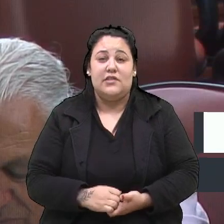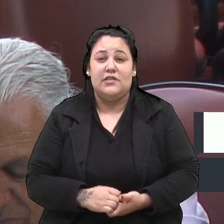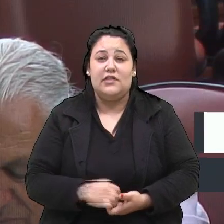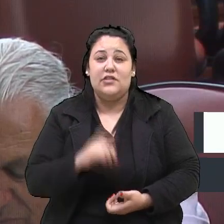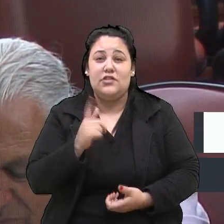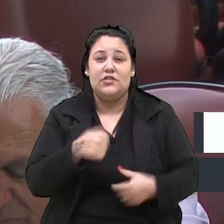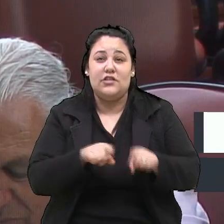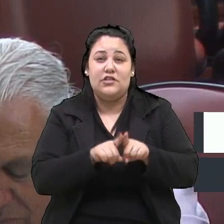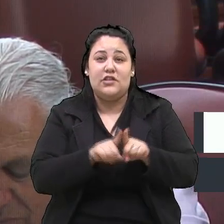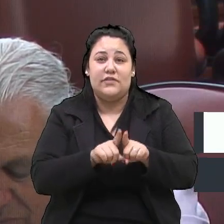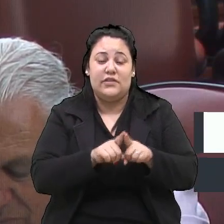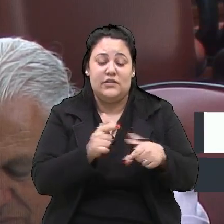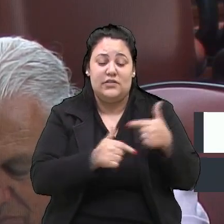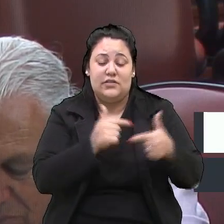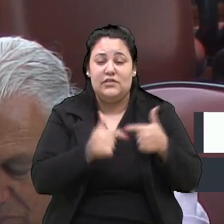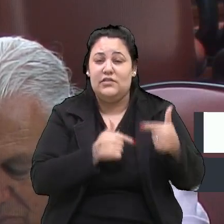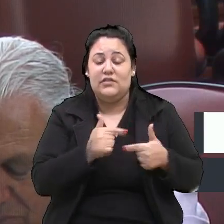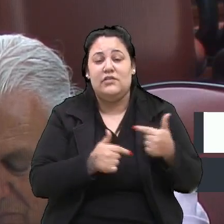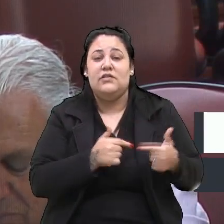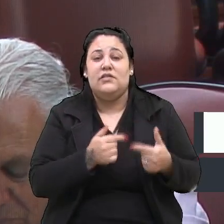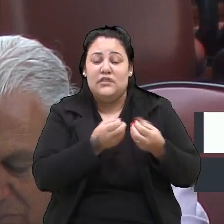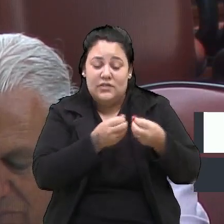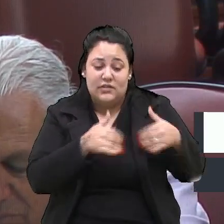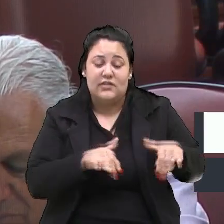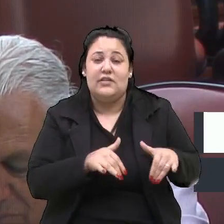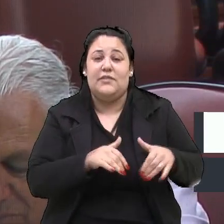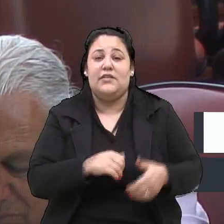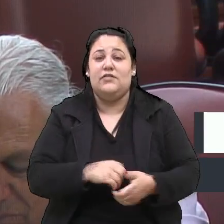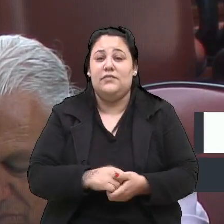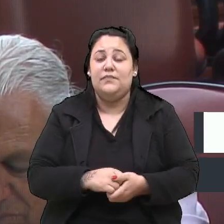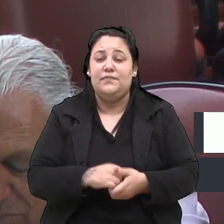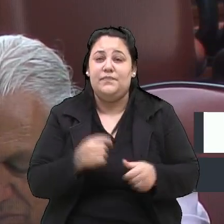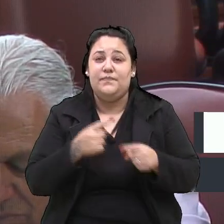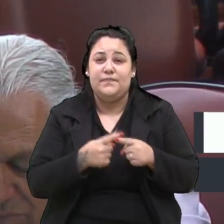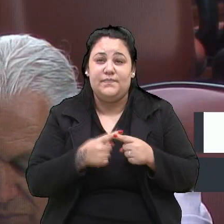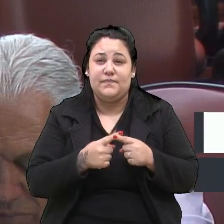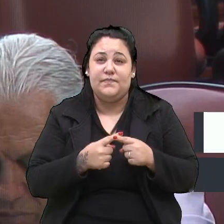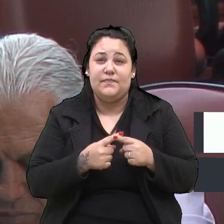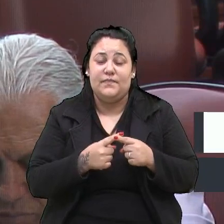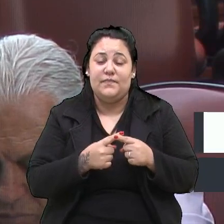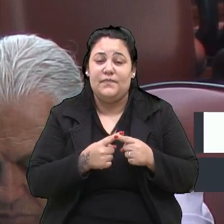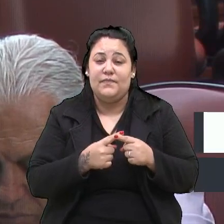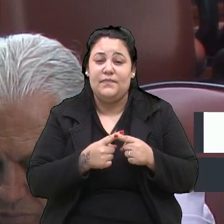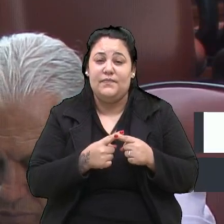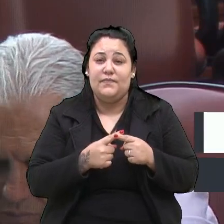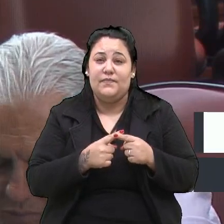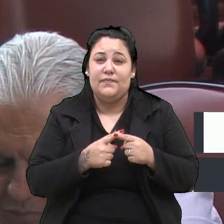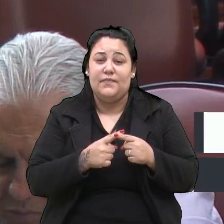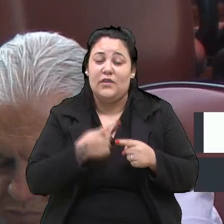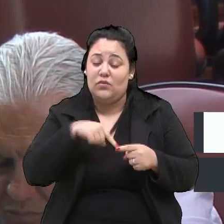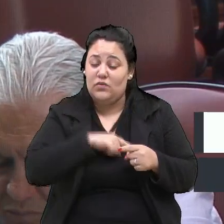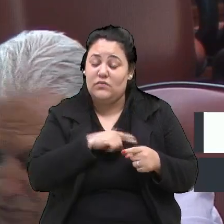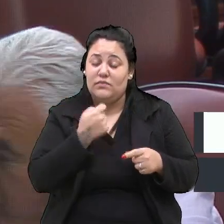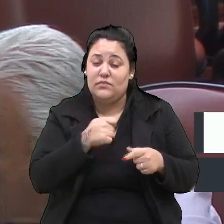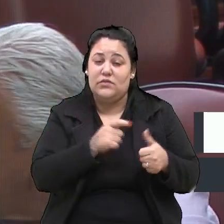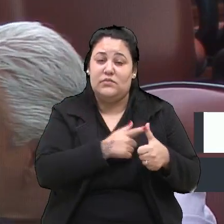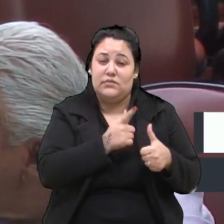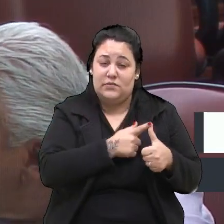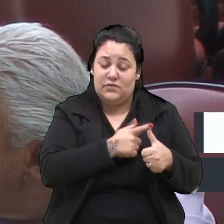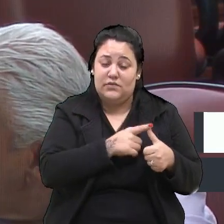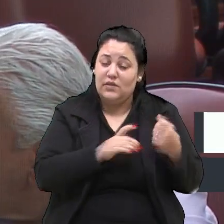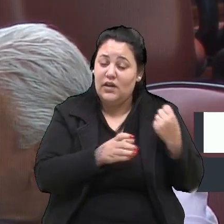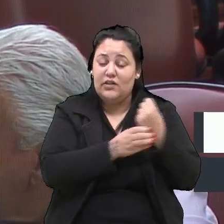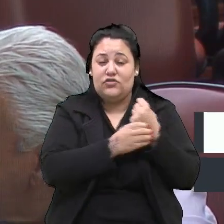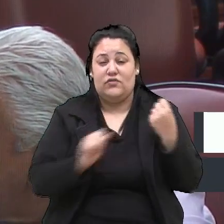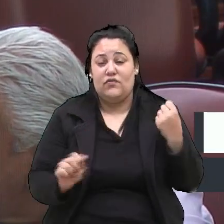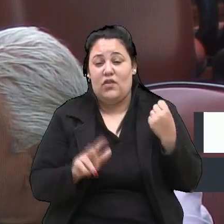risco, esses trabalhadores, porque eles ficam expostos. Então, nós precisamos, primeiro, garantir a